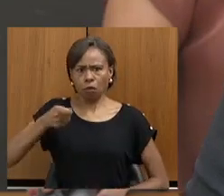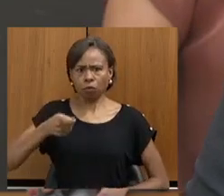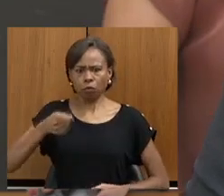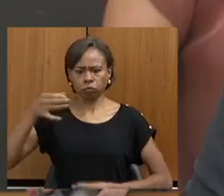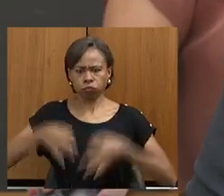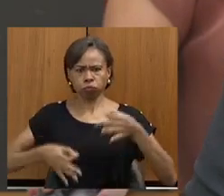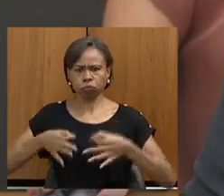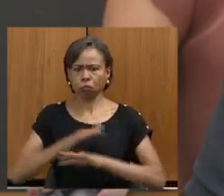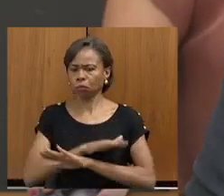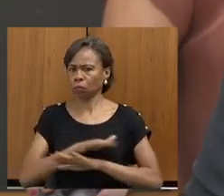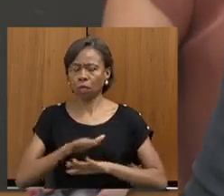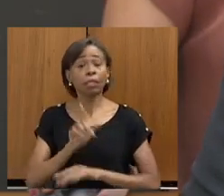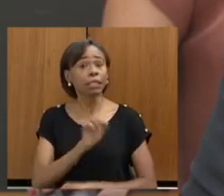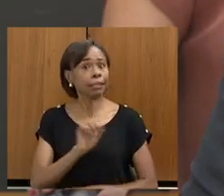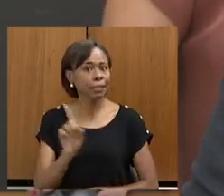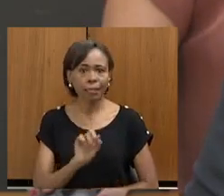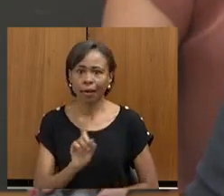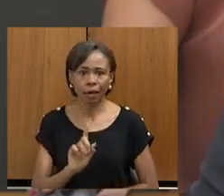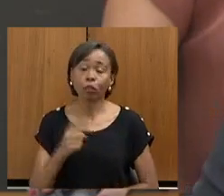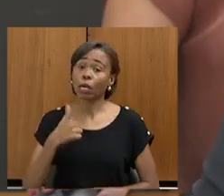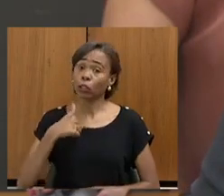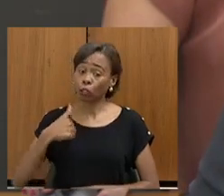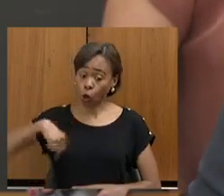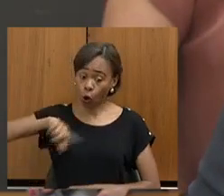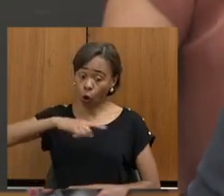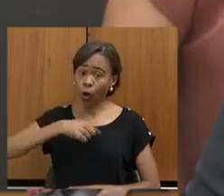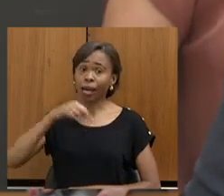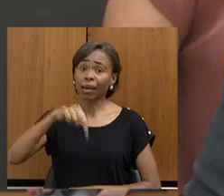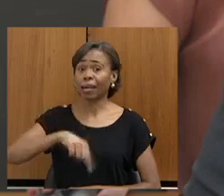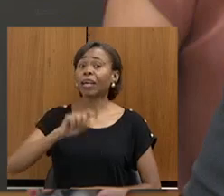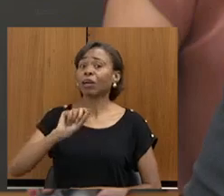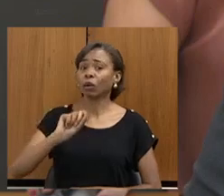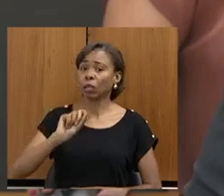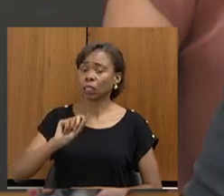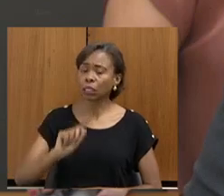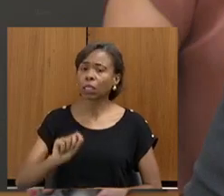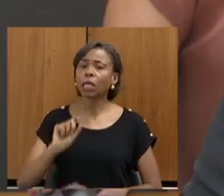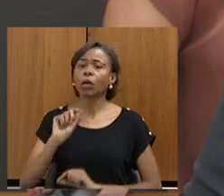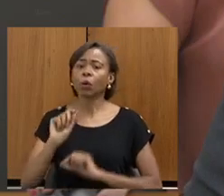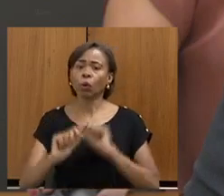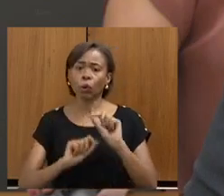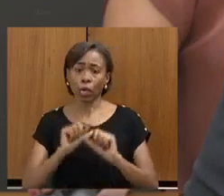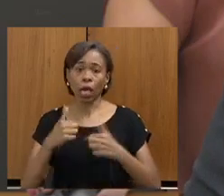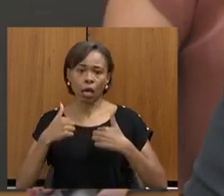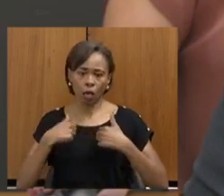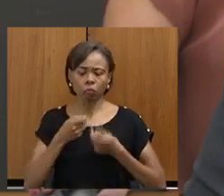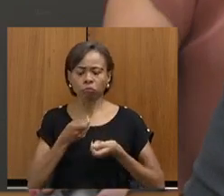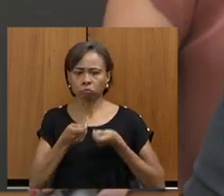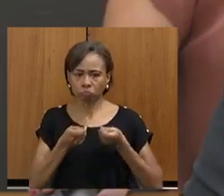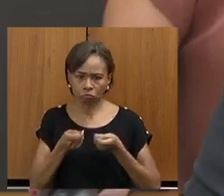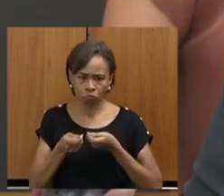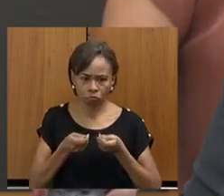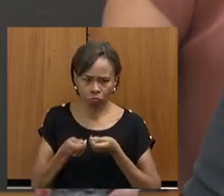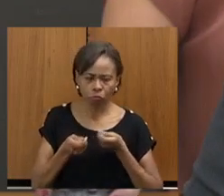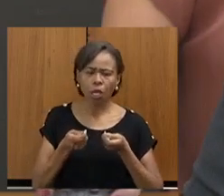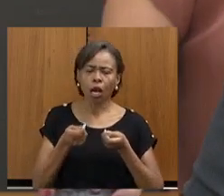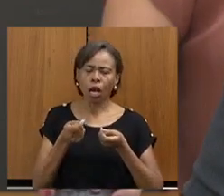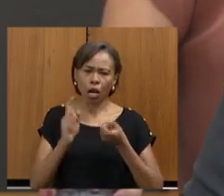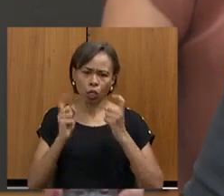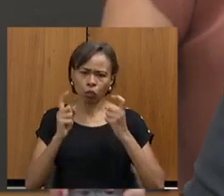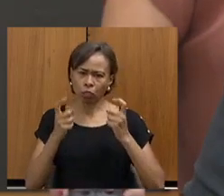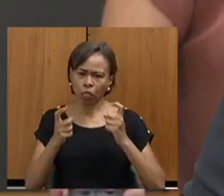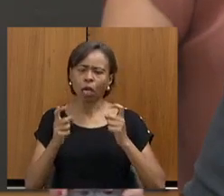Judiciário, pelo contrário, o que a gente quer aqui é com imparcialidade, eu conduzirei essa audiência com muita imparcialidade,